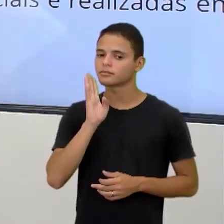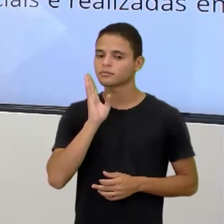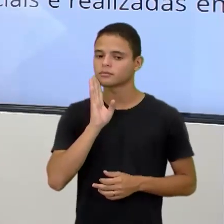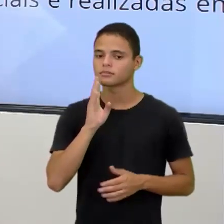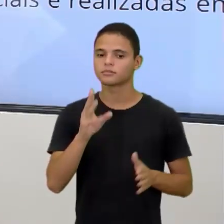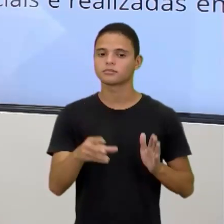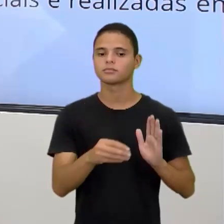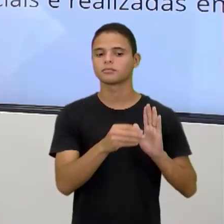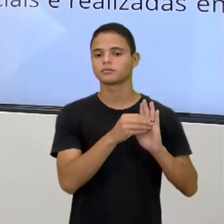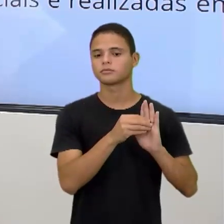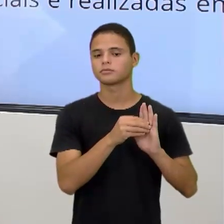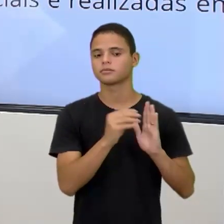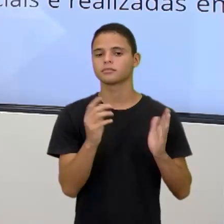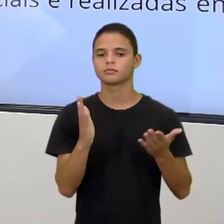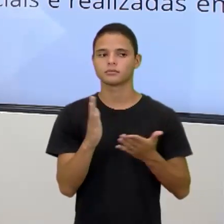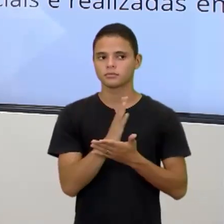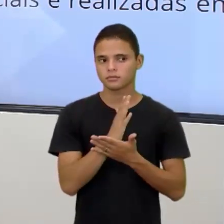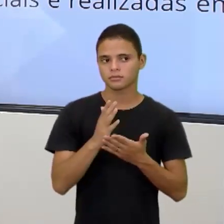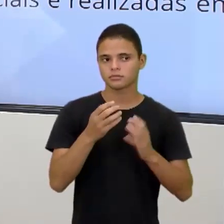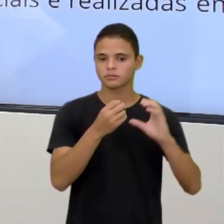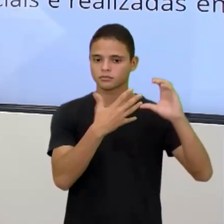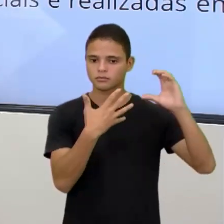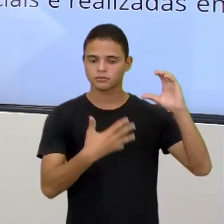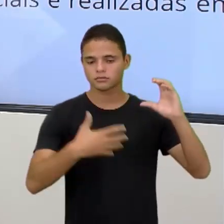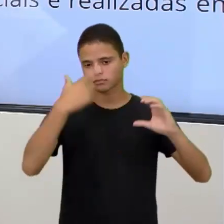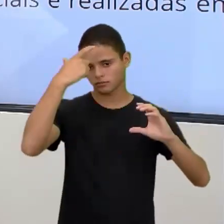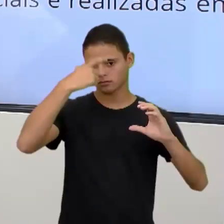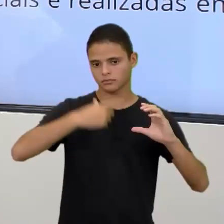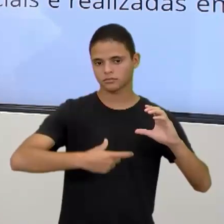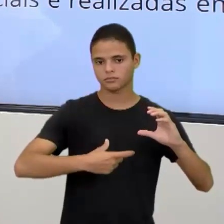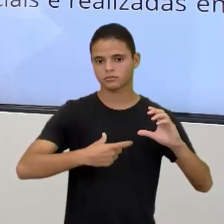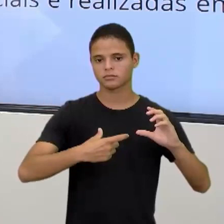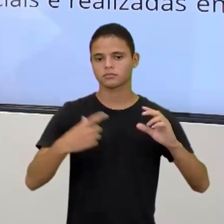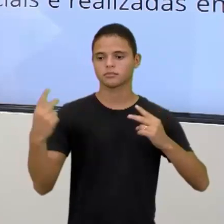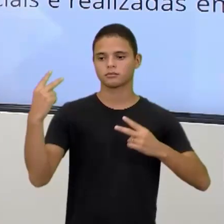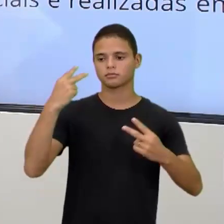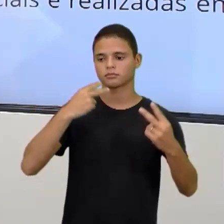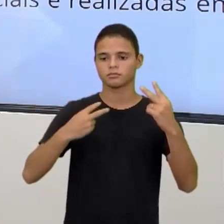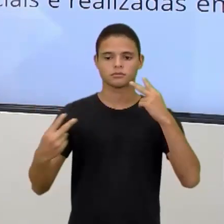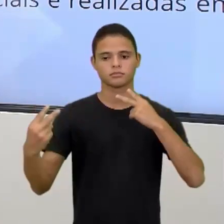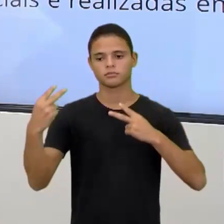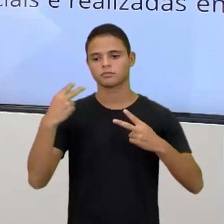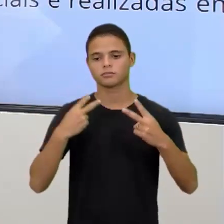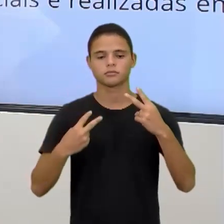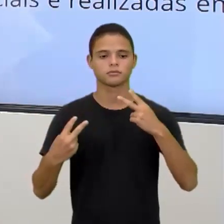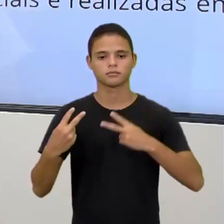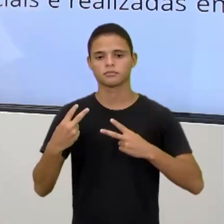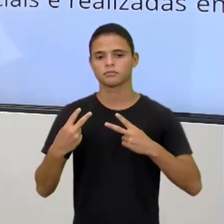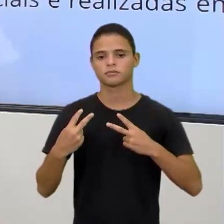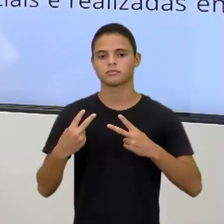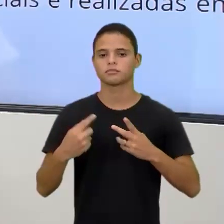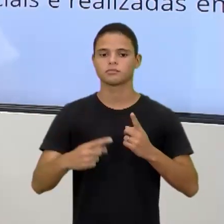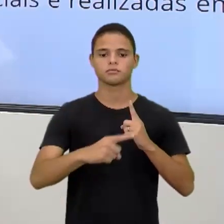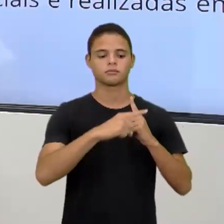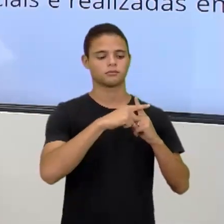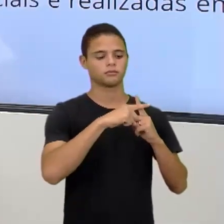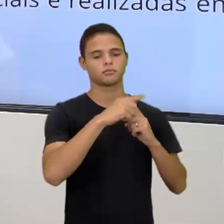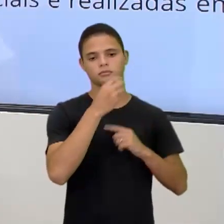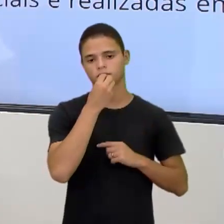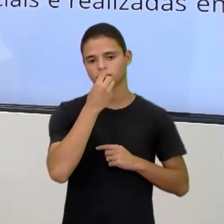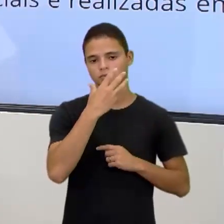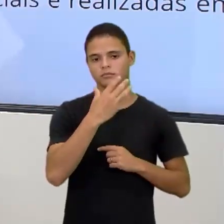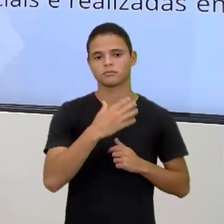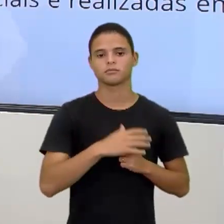na parte dele, ele trouxe características, né? Que na visão dele são favoráveis, né?